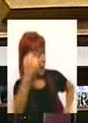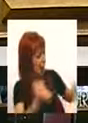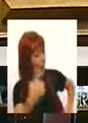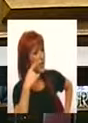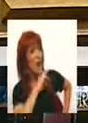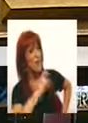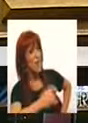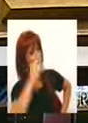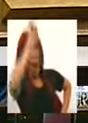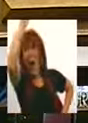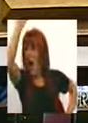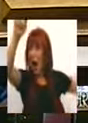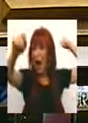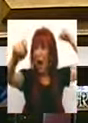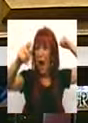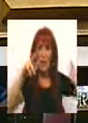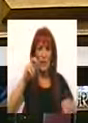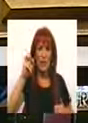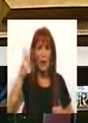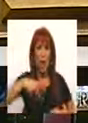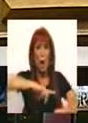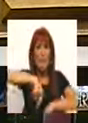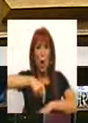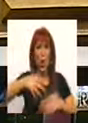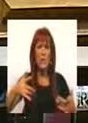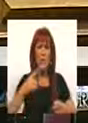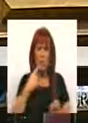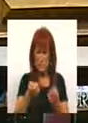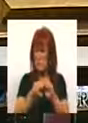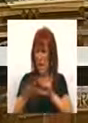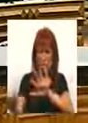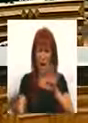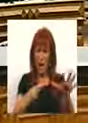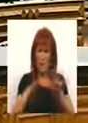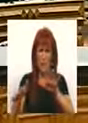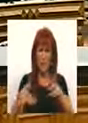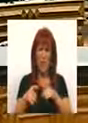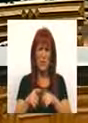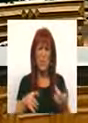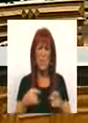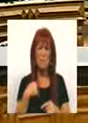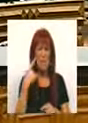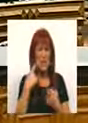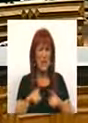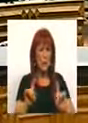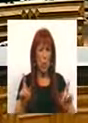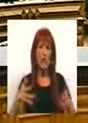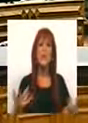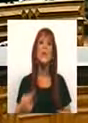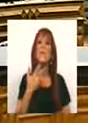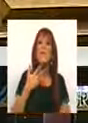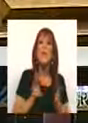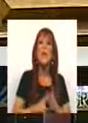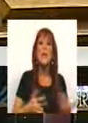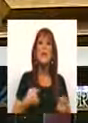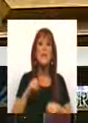para alertar as pessoas. 30 km/h na área urbana é muito perto disso. Não se vê bem a distinção. Aquilo que